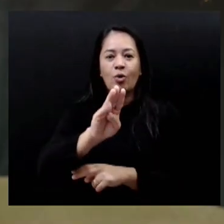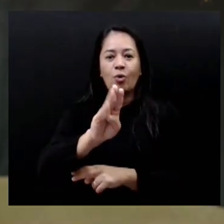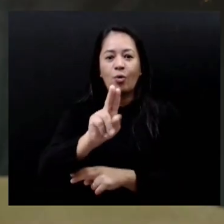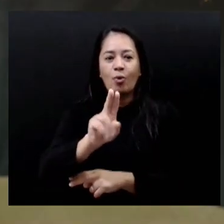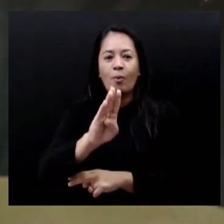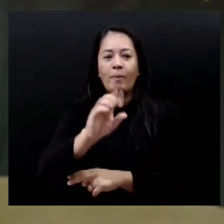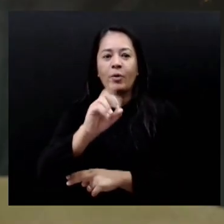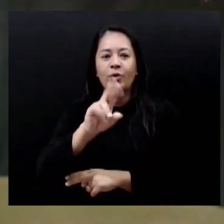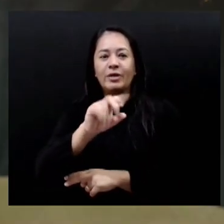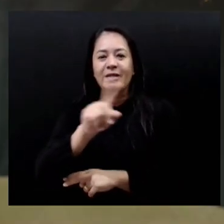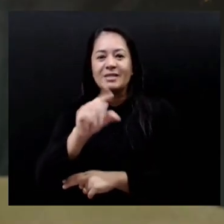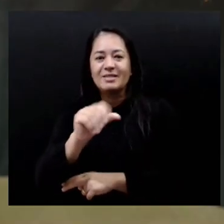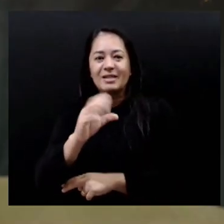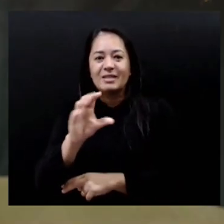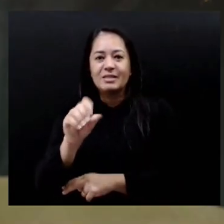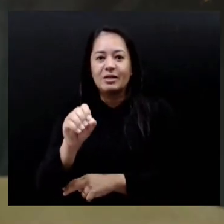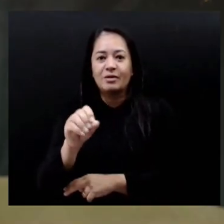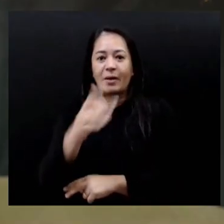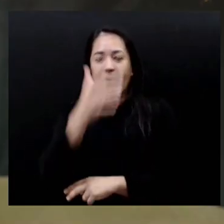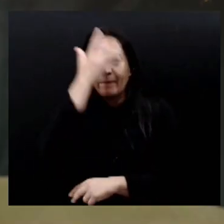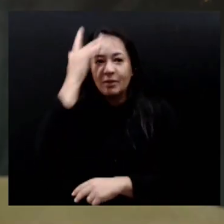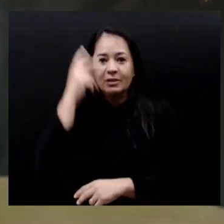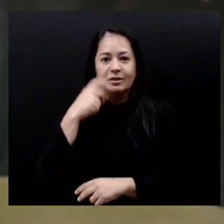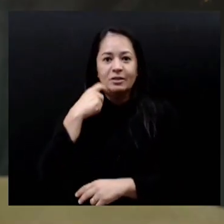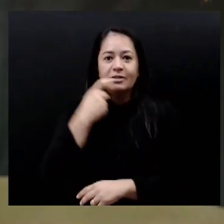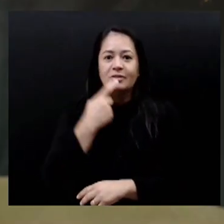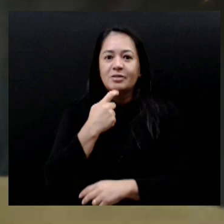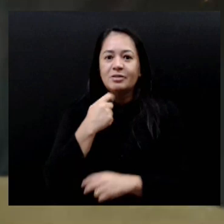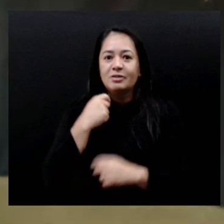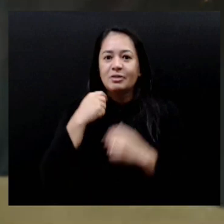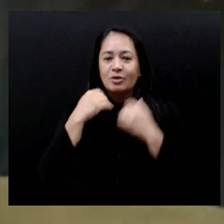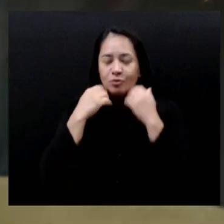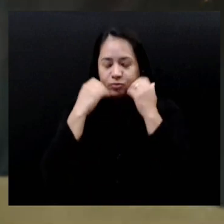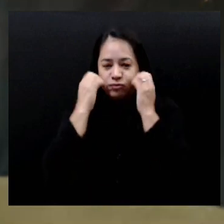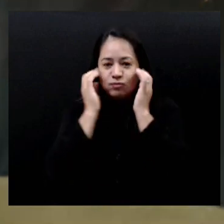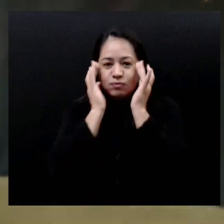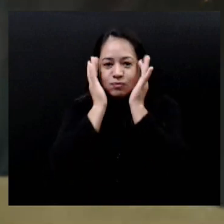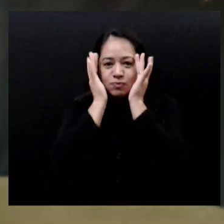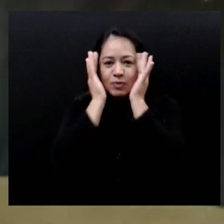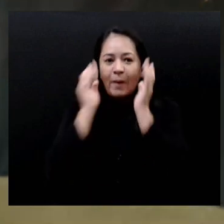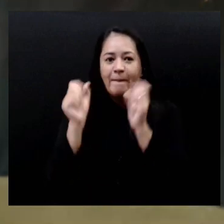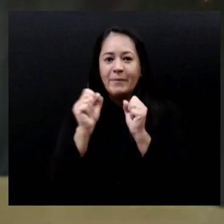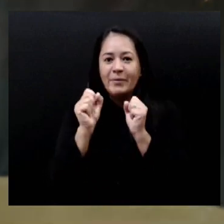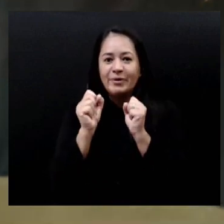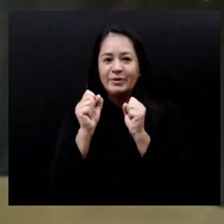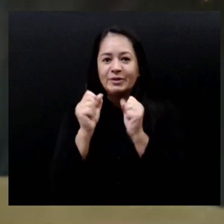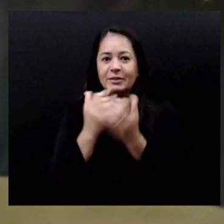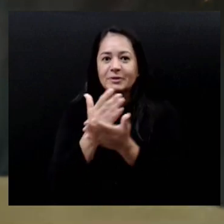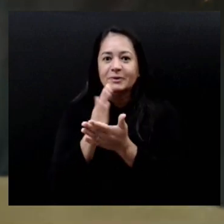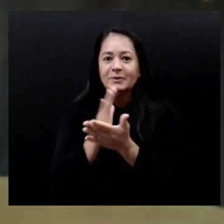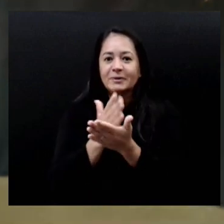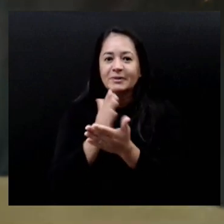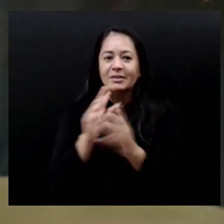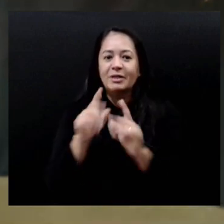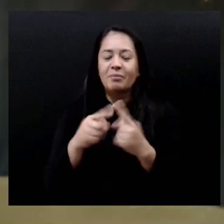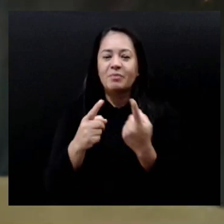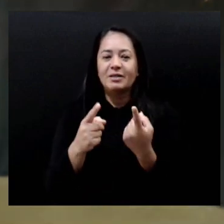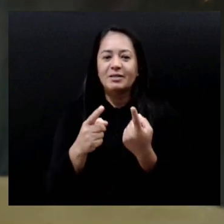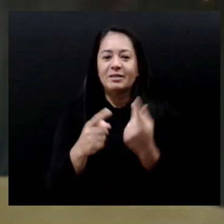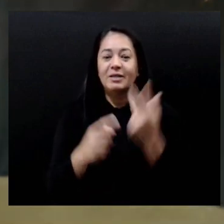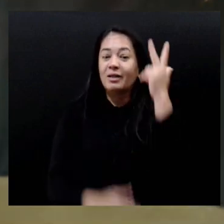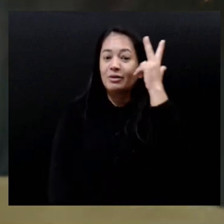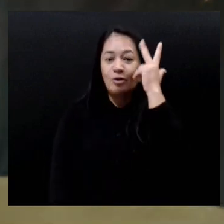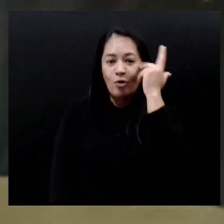ficam vermelhas, esse fenômeno físico e emocional que pode causar tanto incômodo, mas que é completamente natural, né? Por que